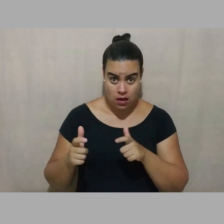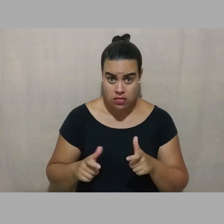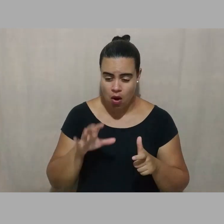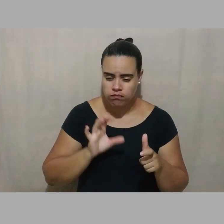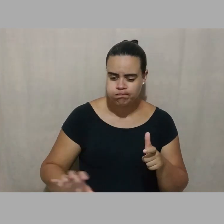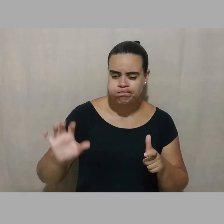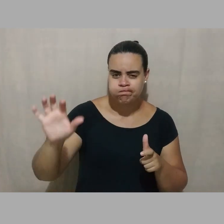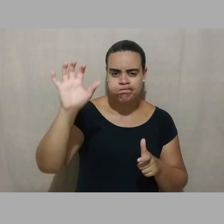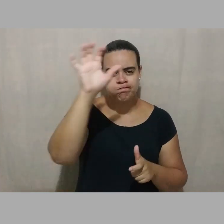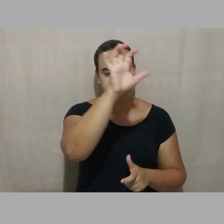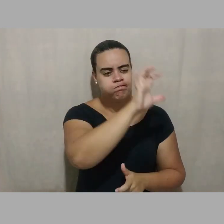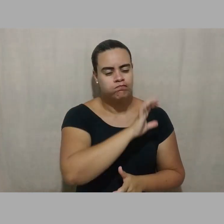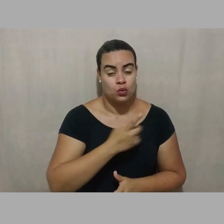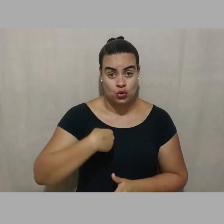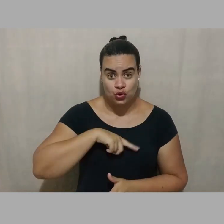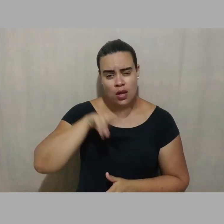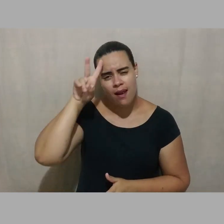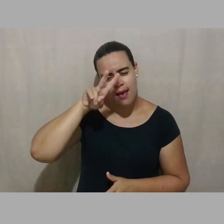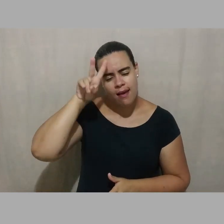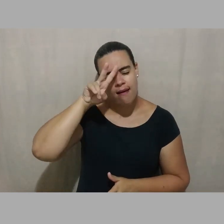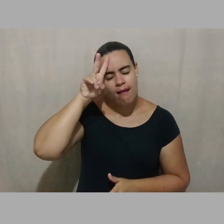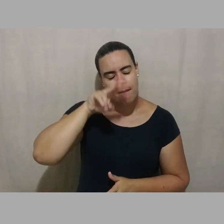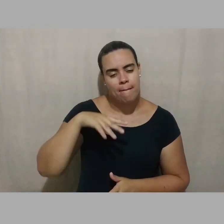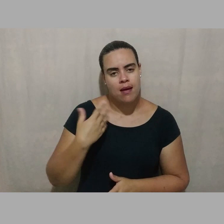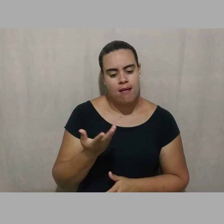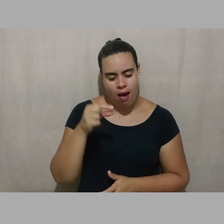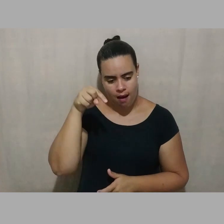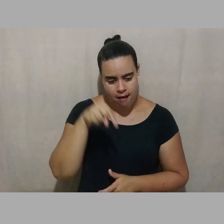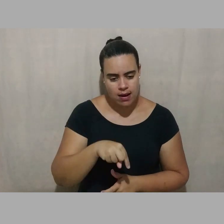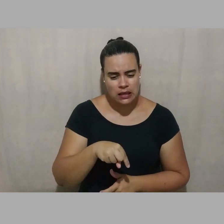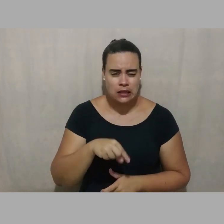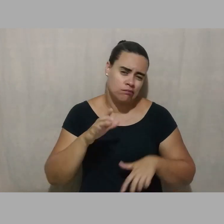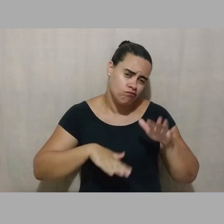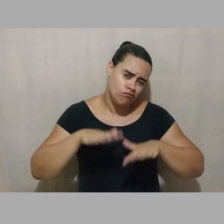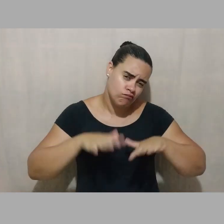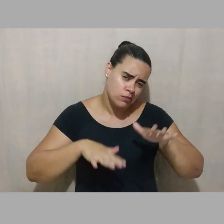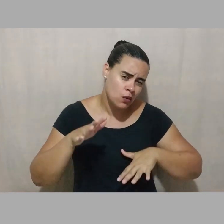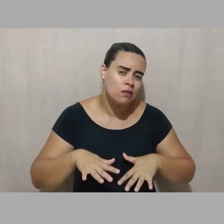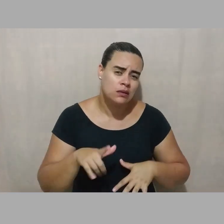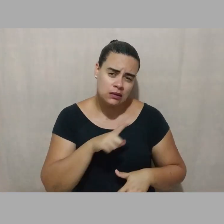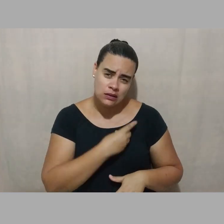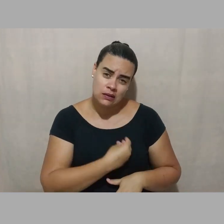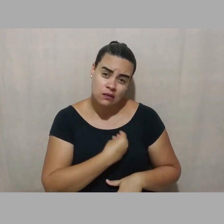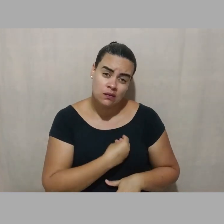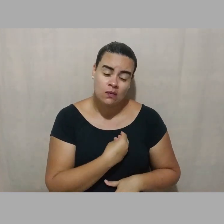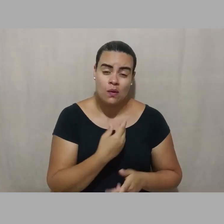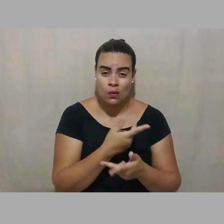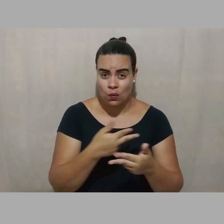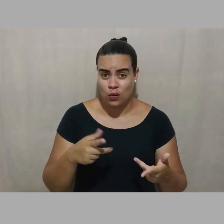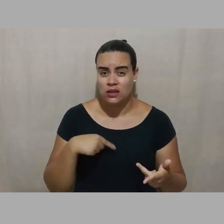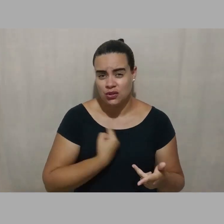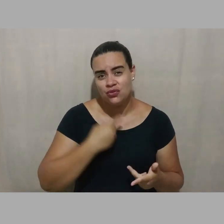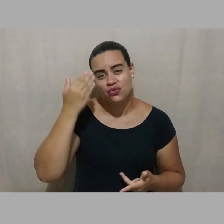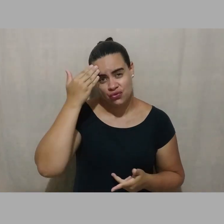esses territórios, é a gente lembrar que aqui talvez exista aquilo